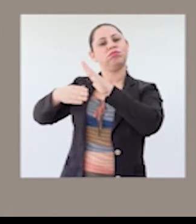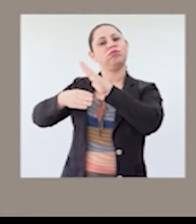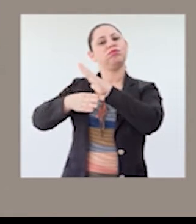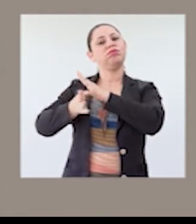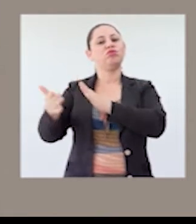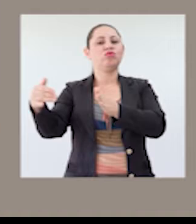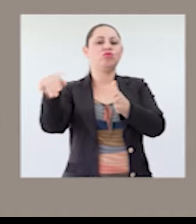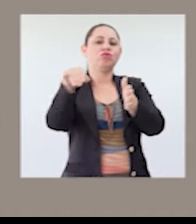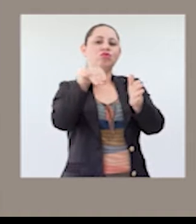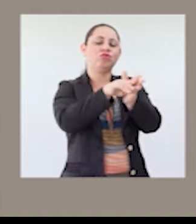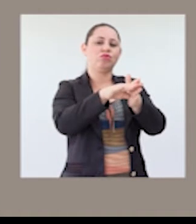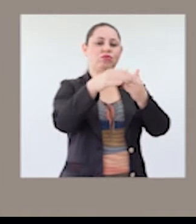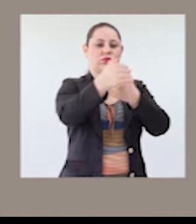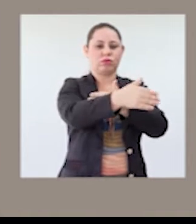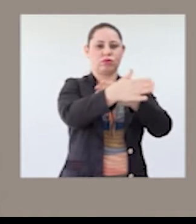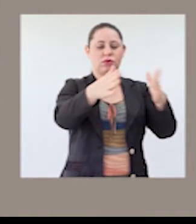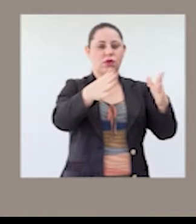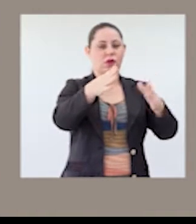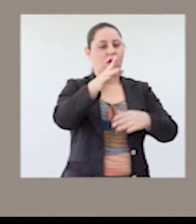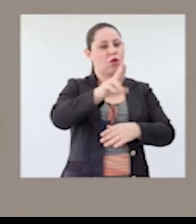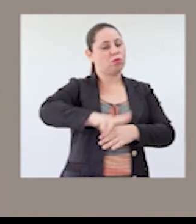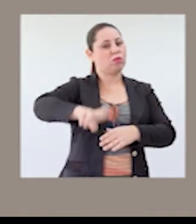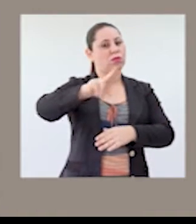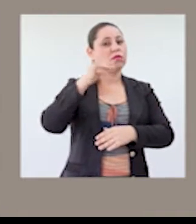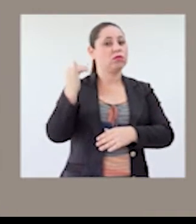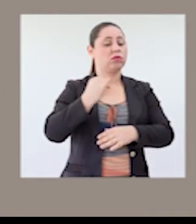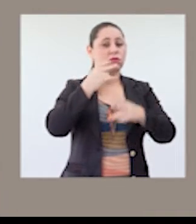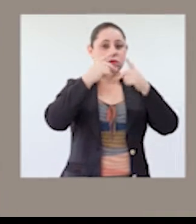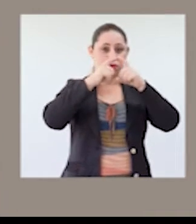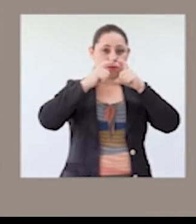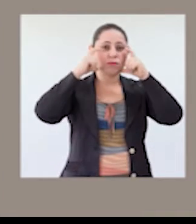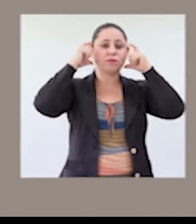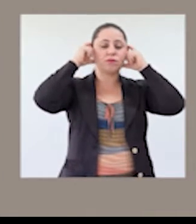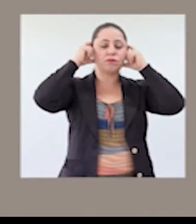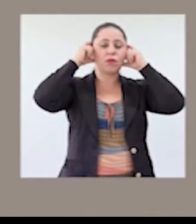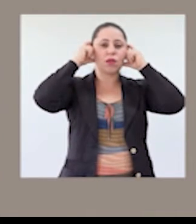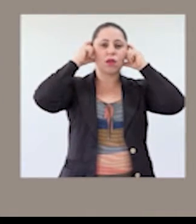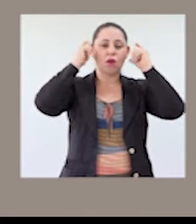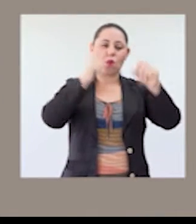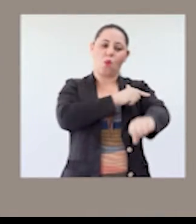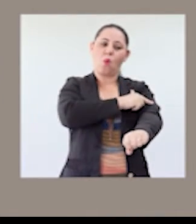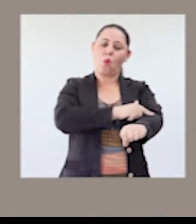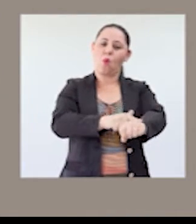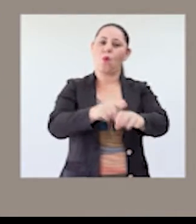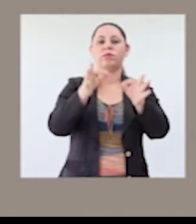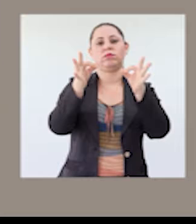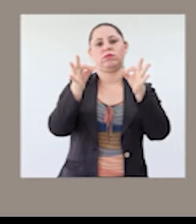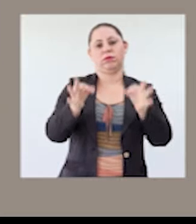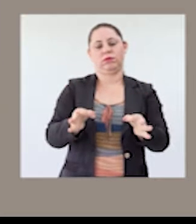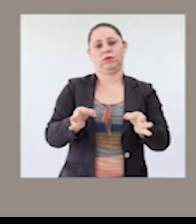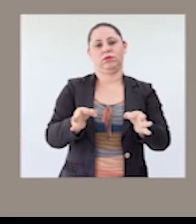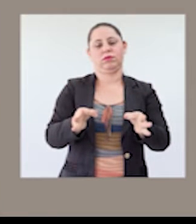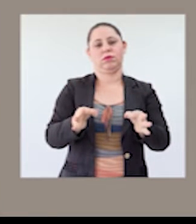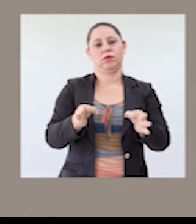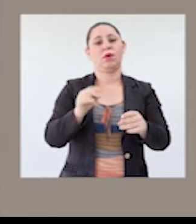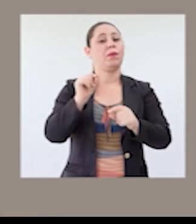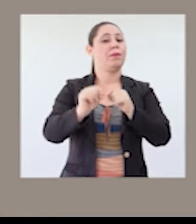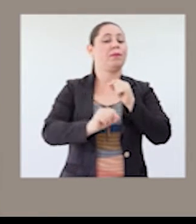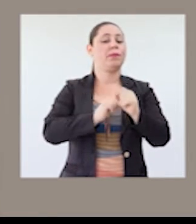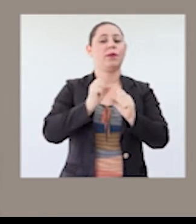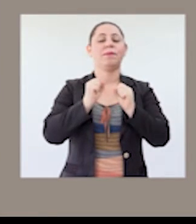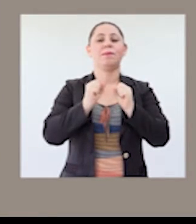casa, chegando na sessão, é importante ele usar a máscara, né, e ali dentro se portar de forma adequada para que